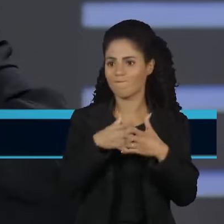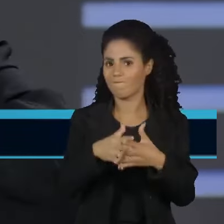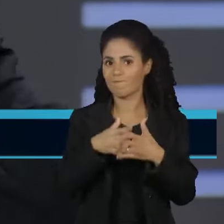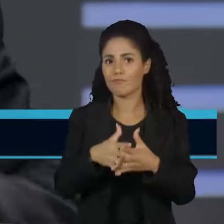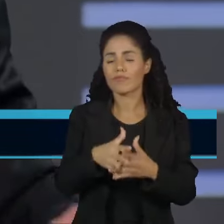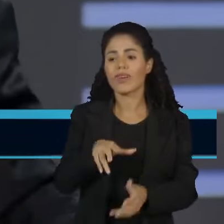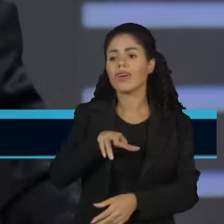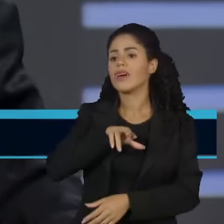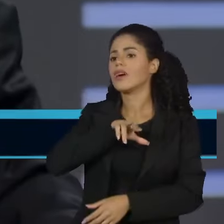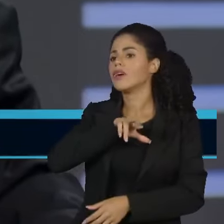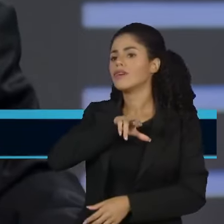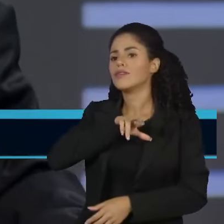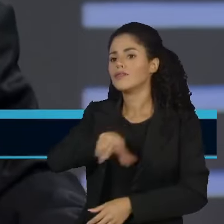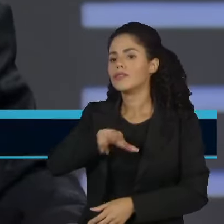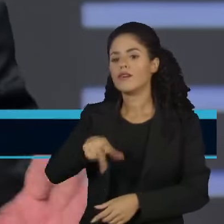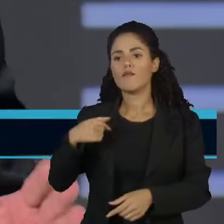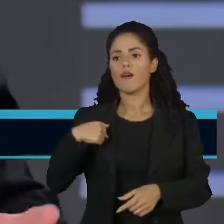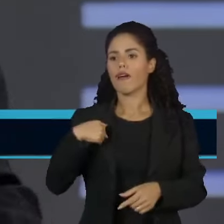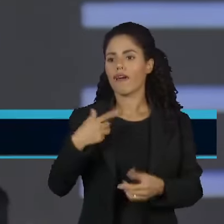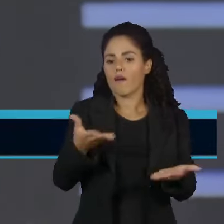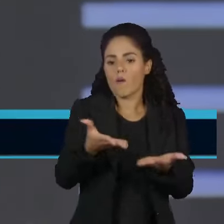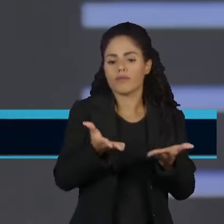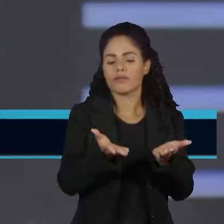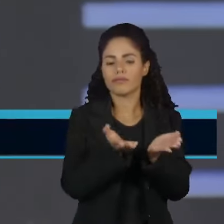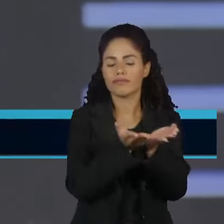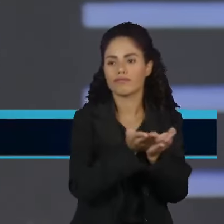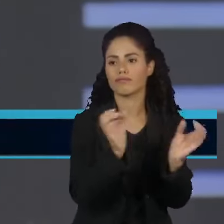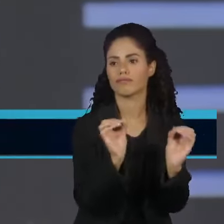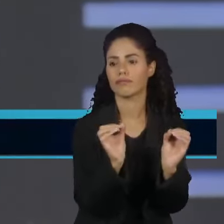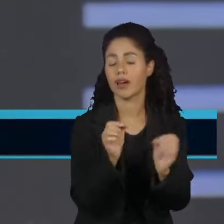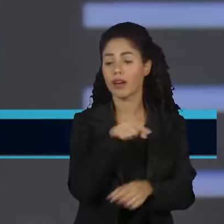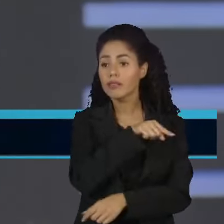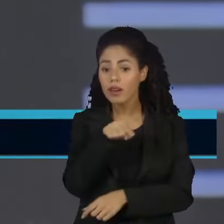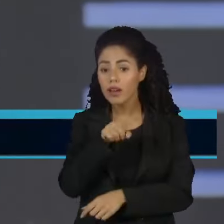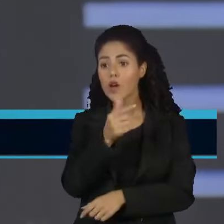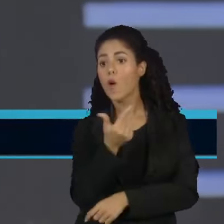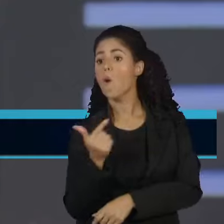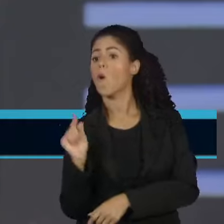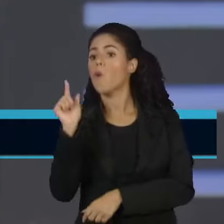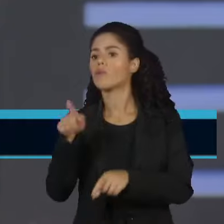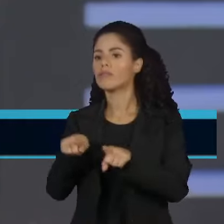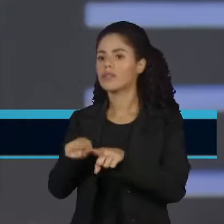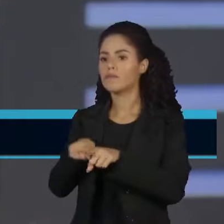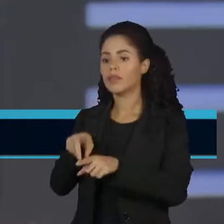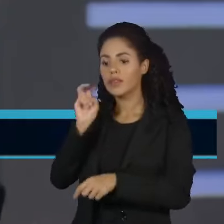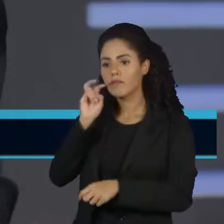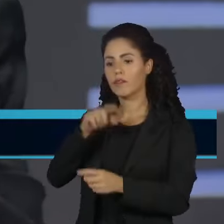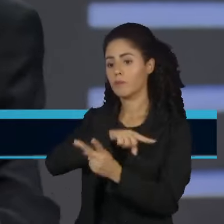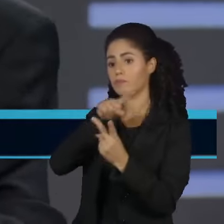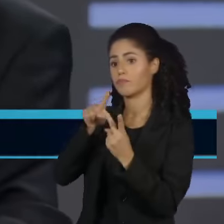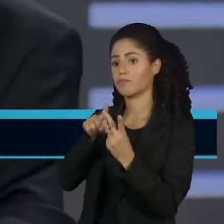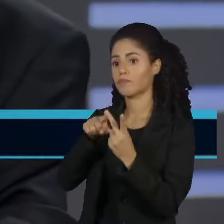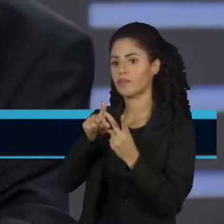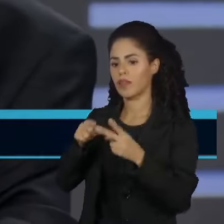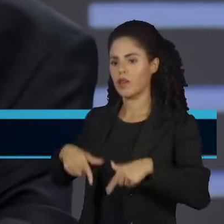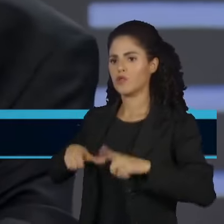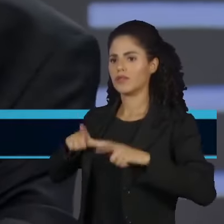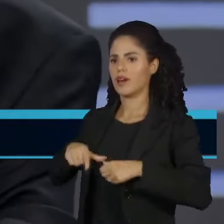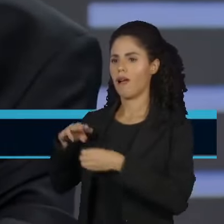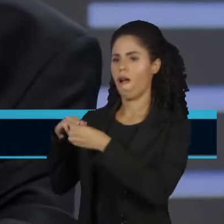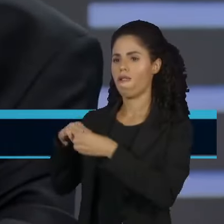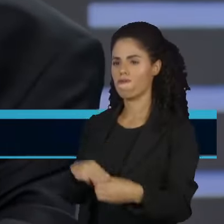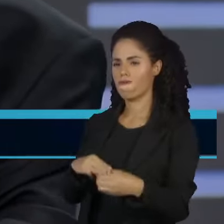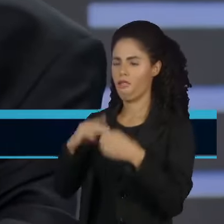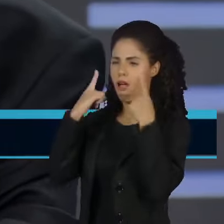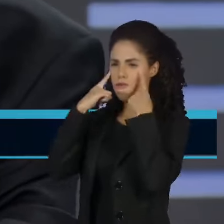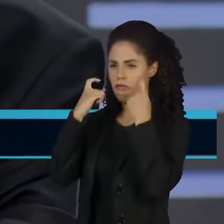é redutível à nação santa. E, por outro lado, você tem aqueles que veem Israel como país opressor,